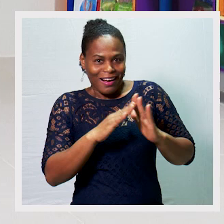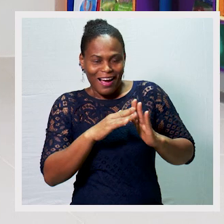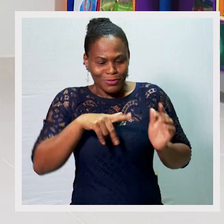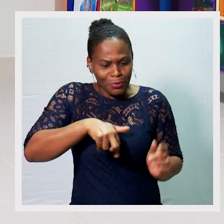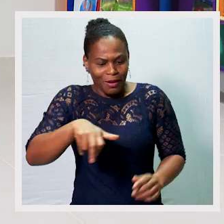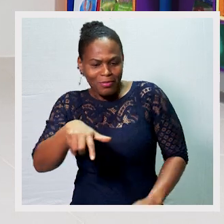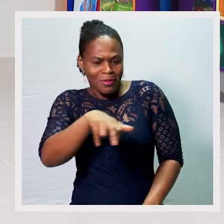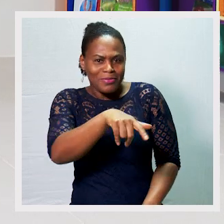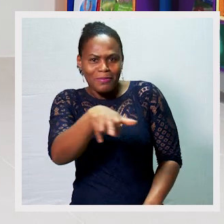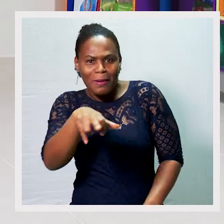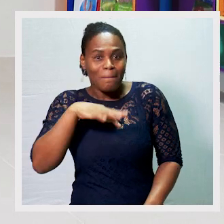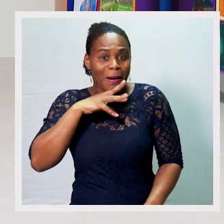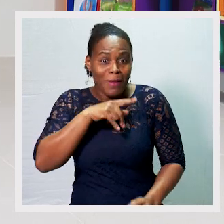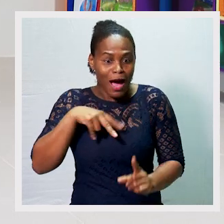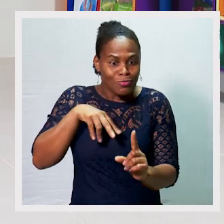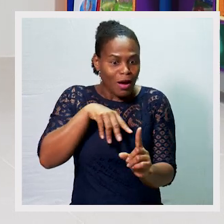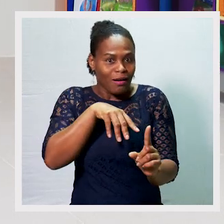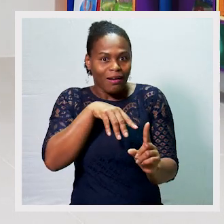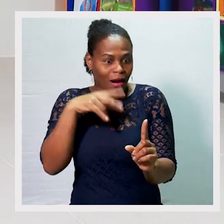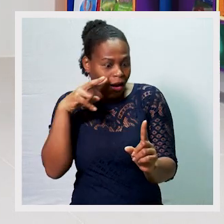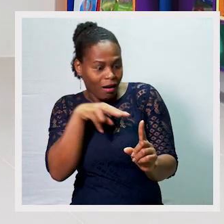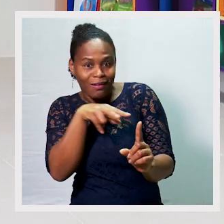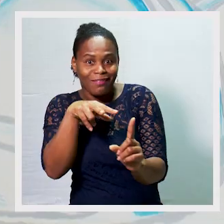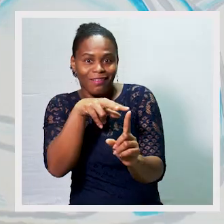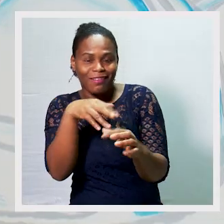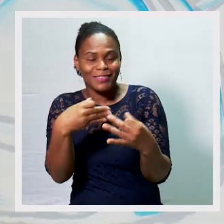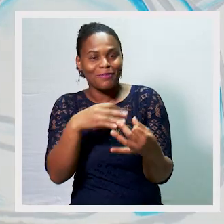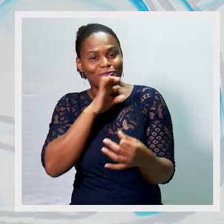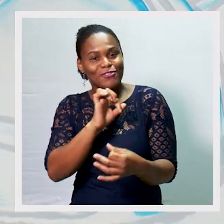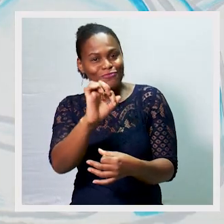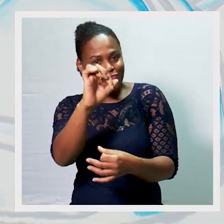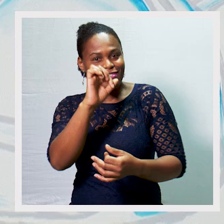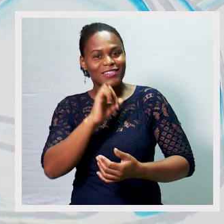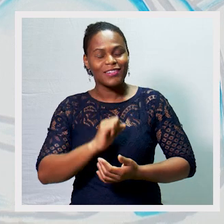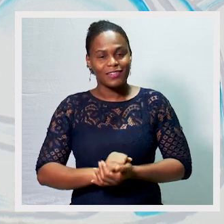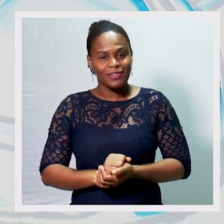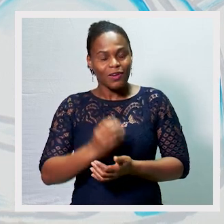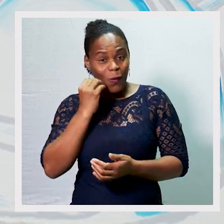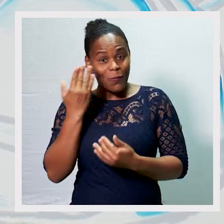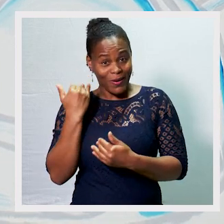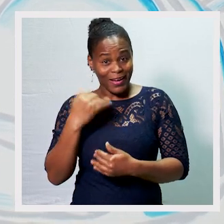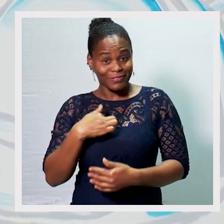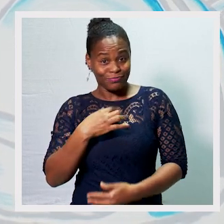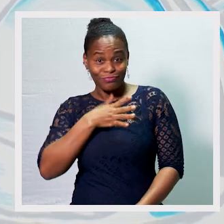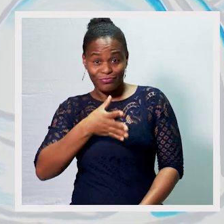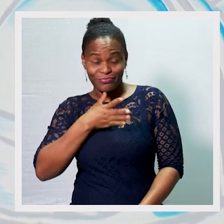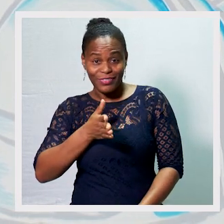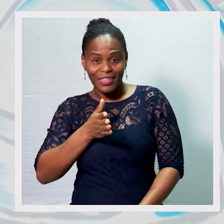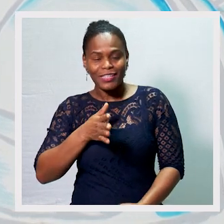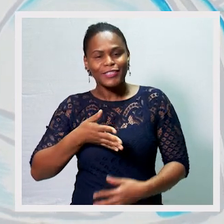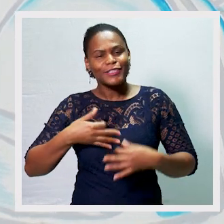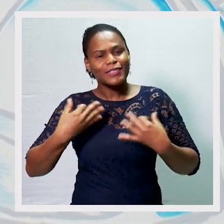parar dentro da casa. Andava de um lado para o outro e a mãe sempre atrás do seu filhinho. Como eu